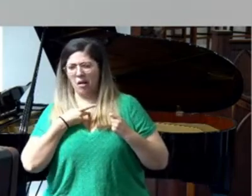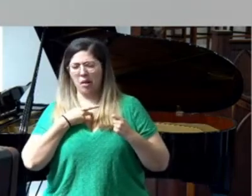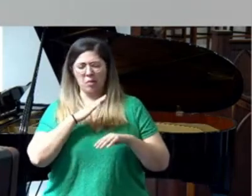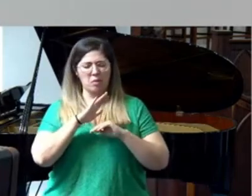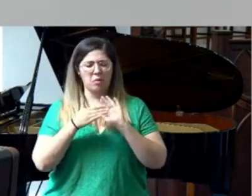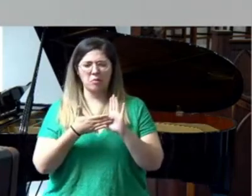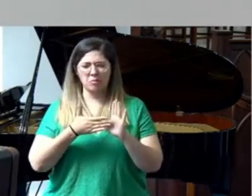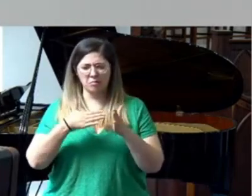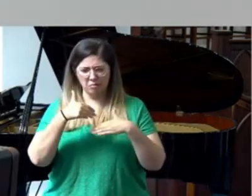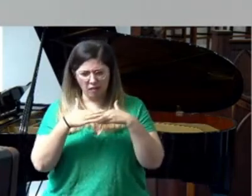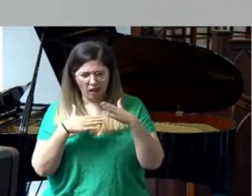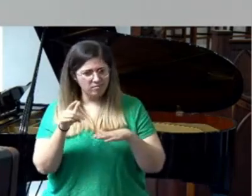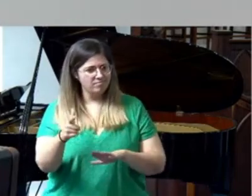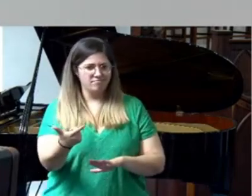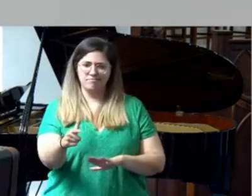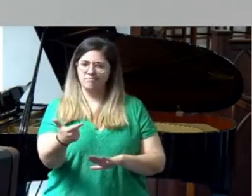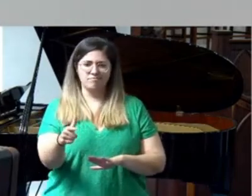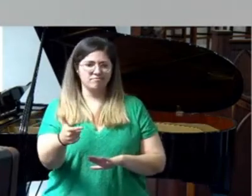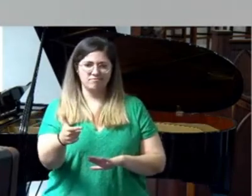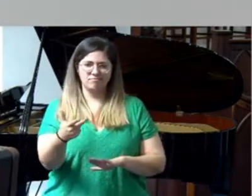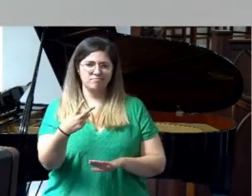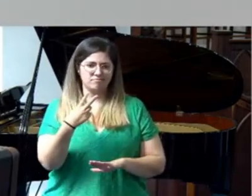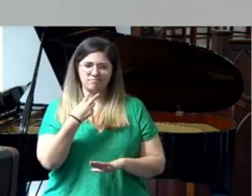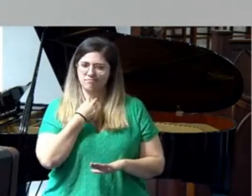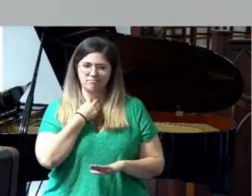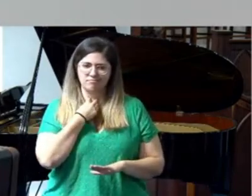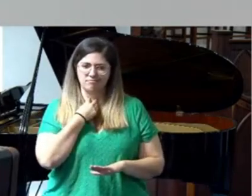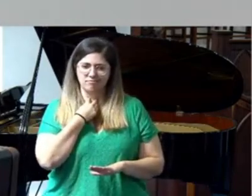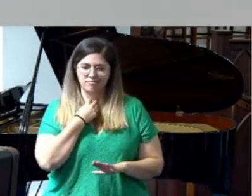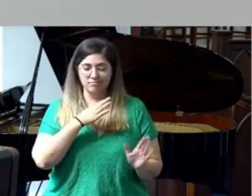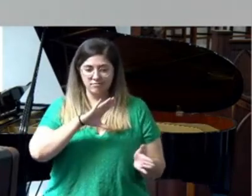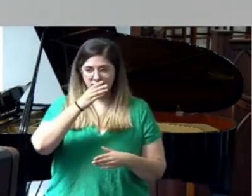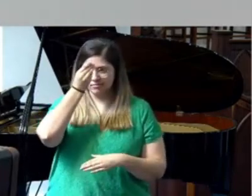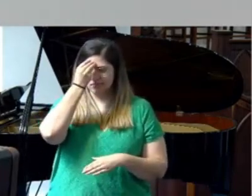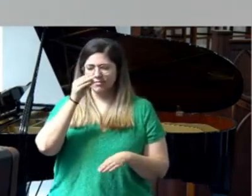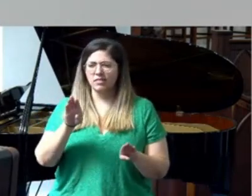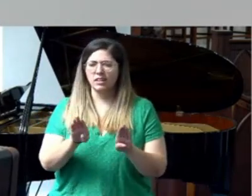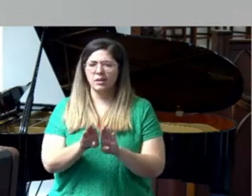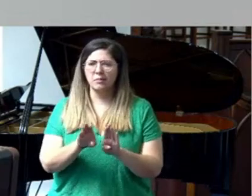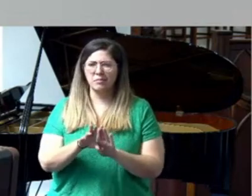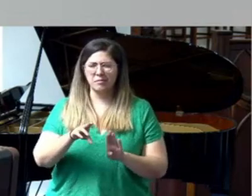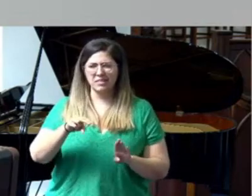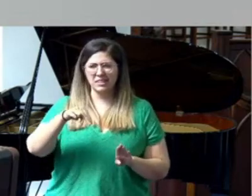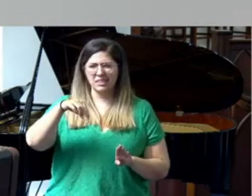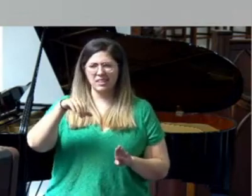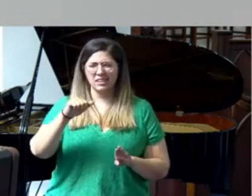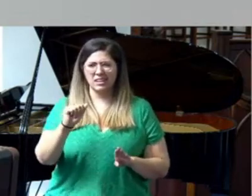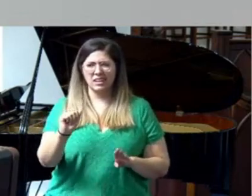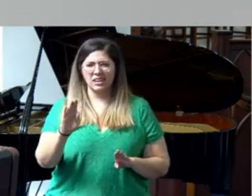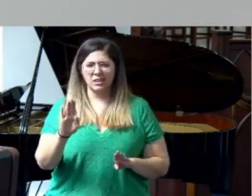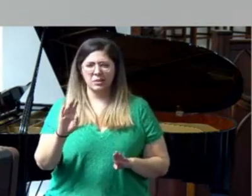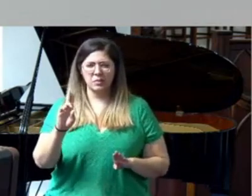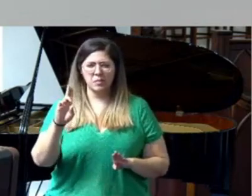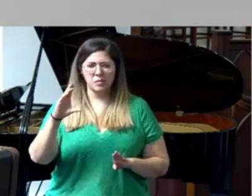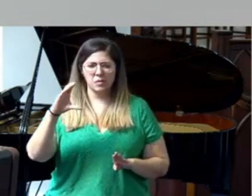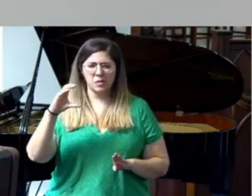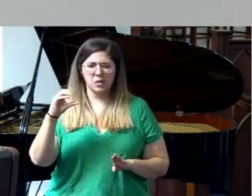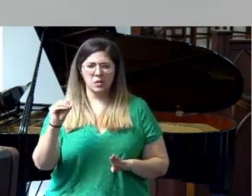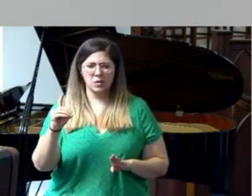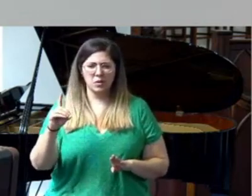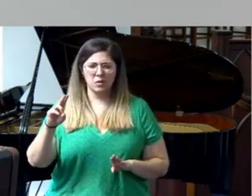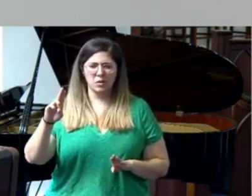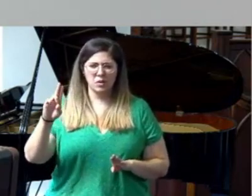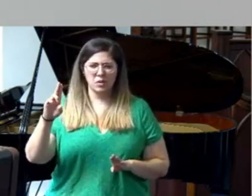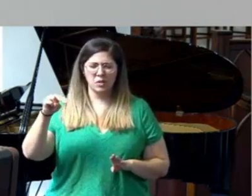um homem no Antigo Testamento chamado Nabucodonosor. Daniel mostra a história de Nabucodonosor, principalmente lá no capítulo 4. E